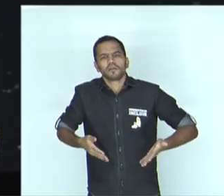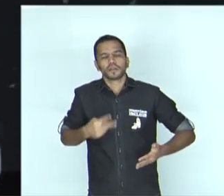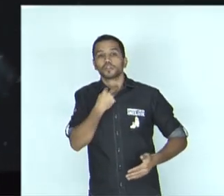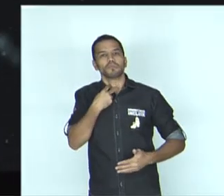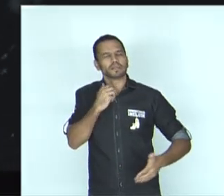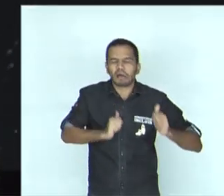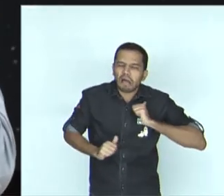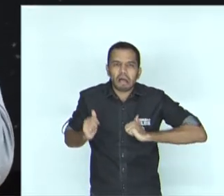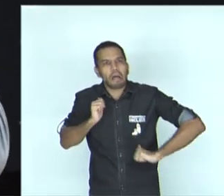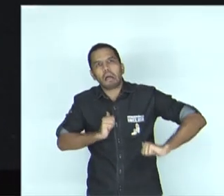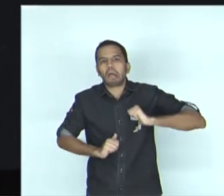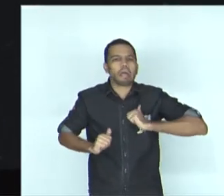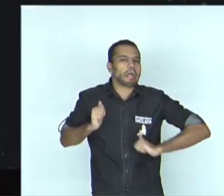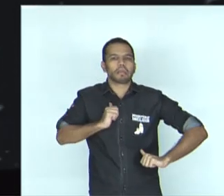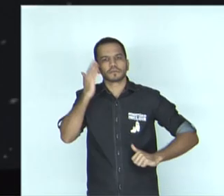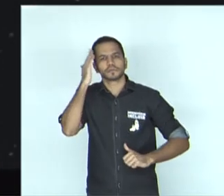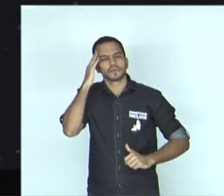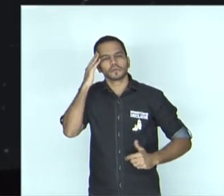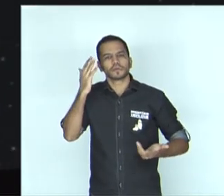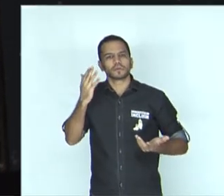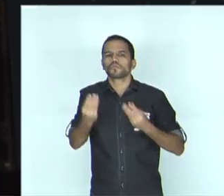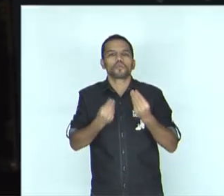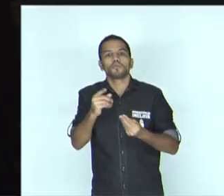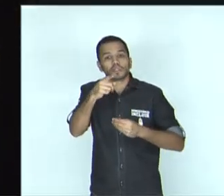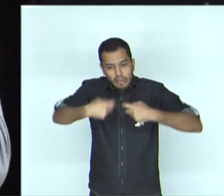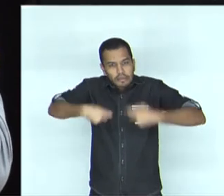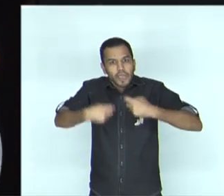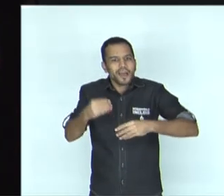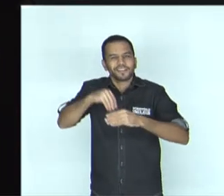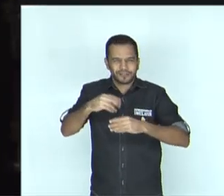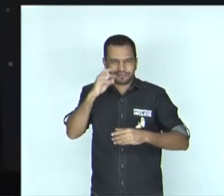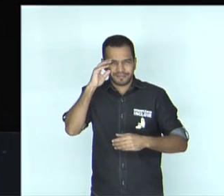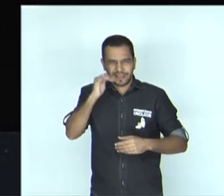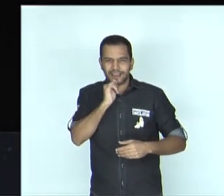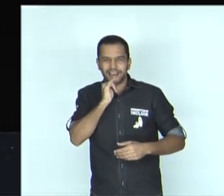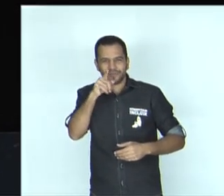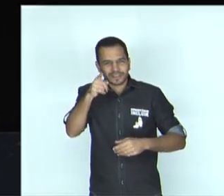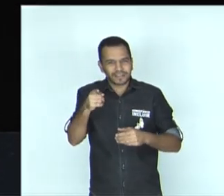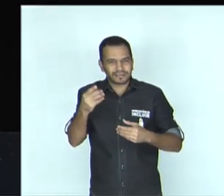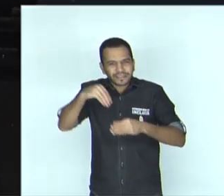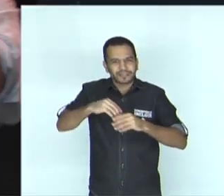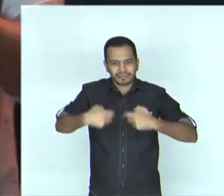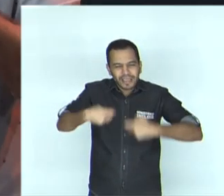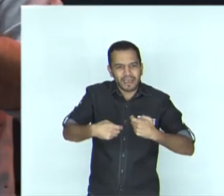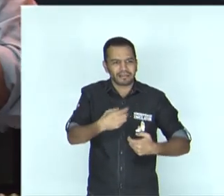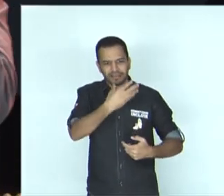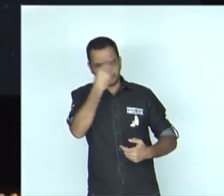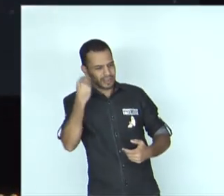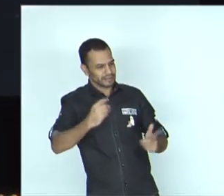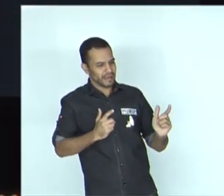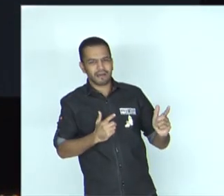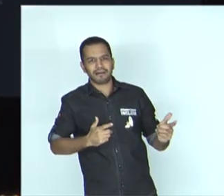errado. Esquece das armas, esquece do equipamento, esquece do preparo, esquece do treino, esquece da